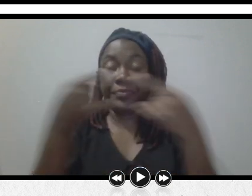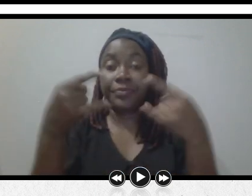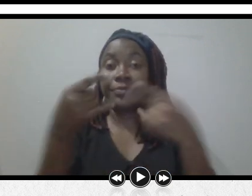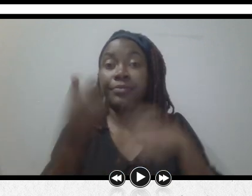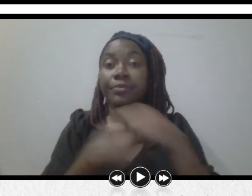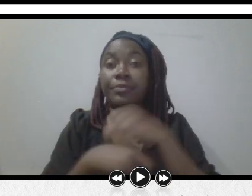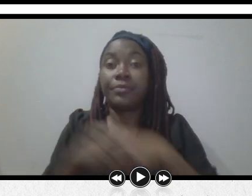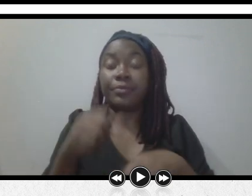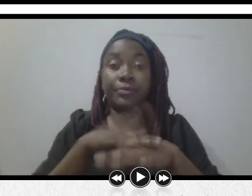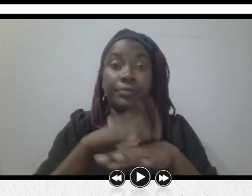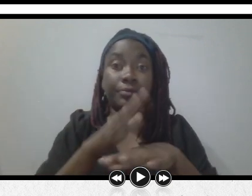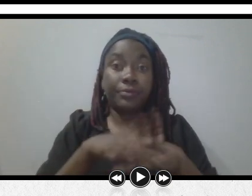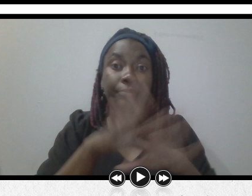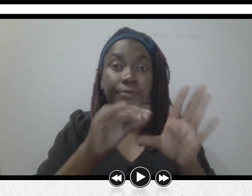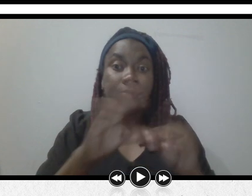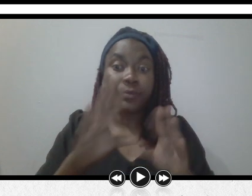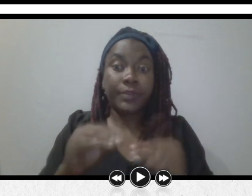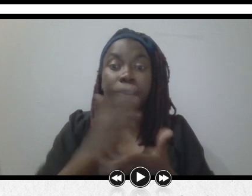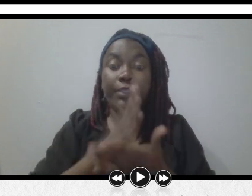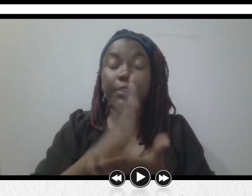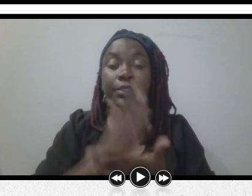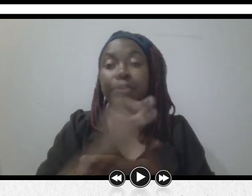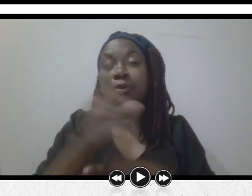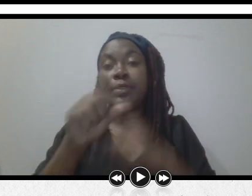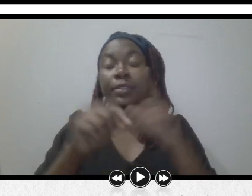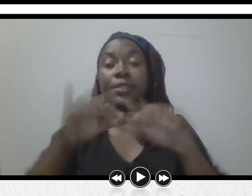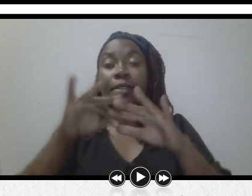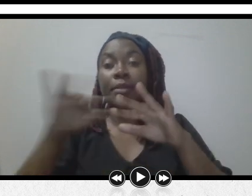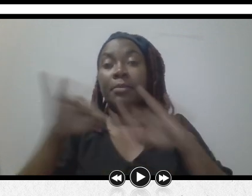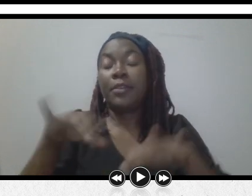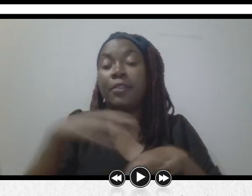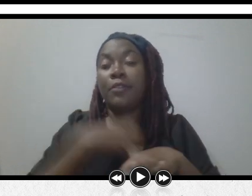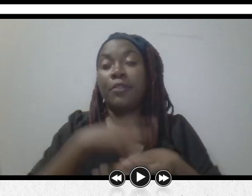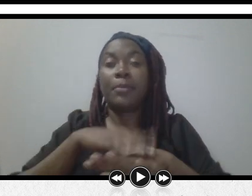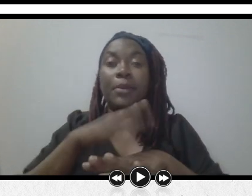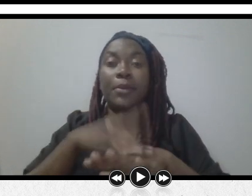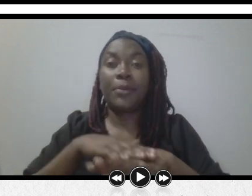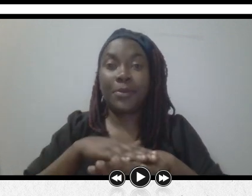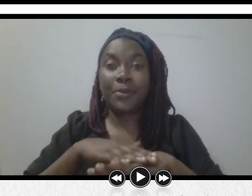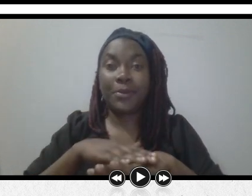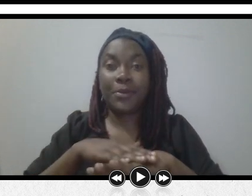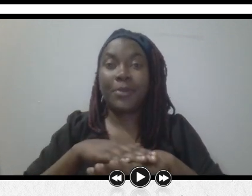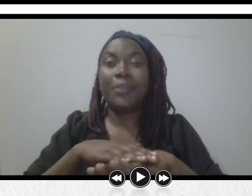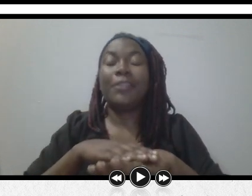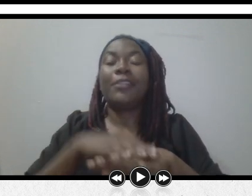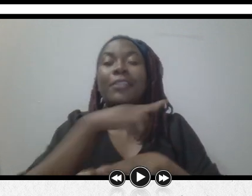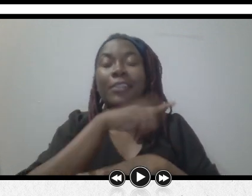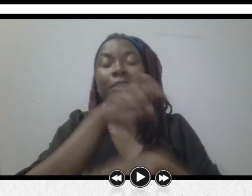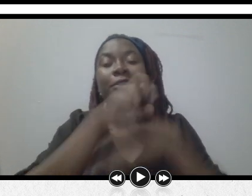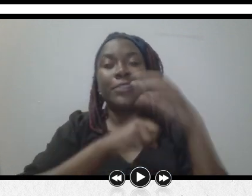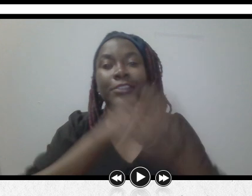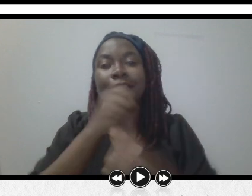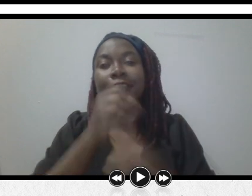metais, vai ser feita por eletromagnetismo. Na triagem manual, os resíduos eles são separados de forma